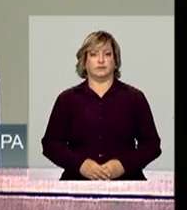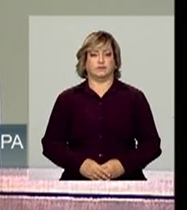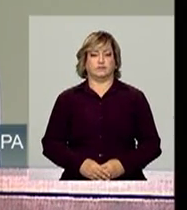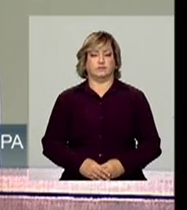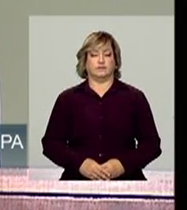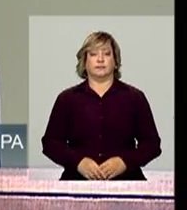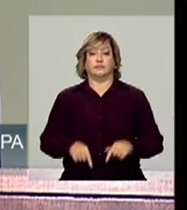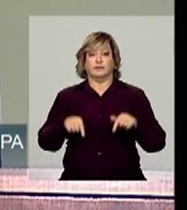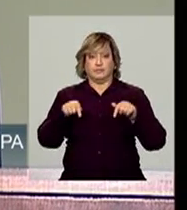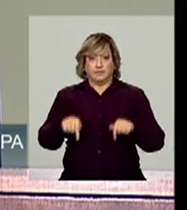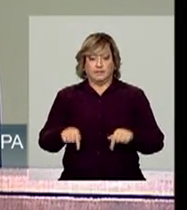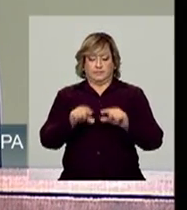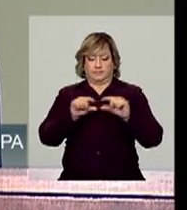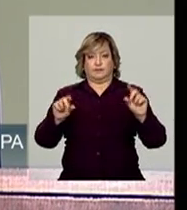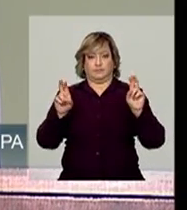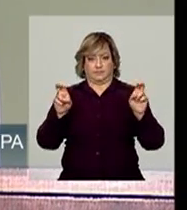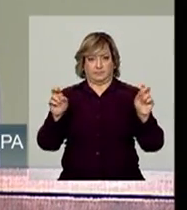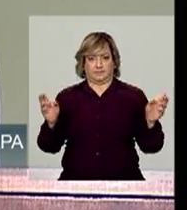Essa citação